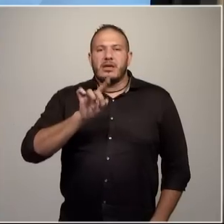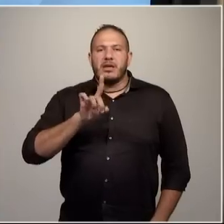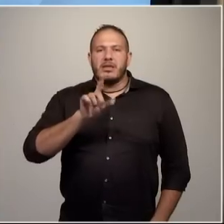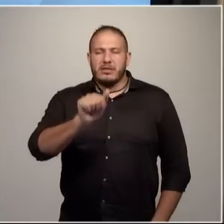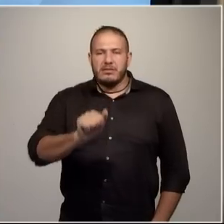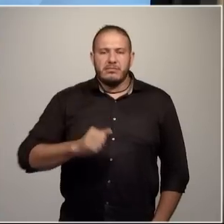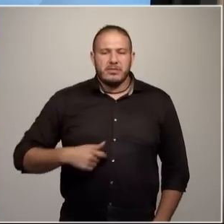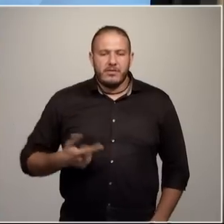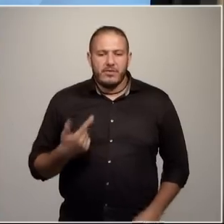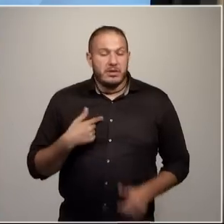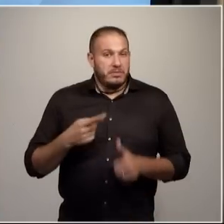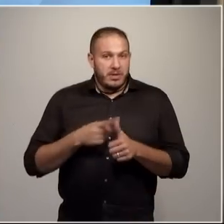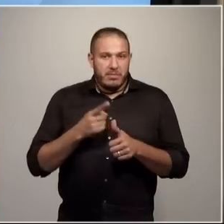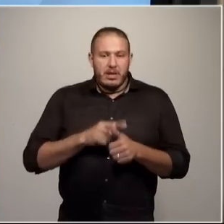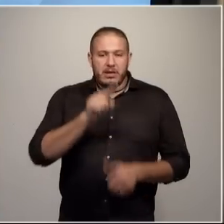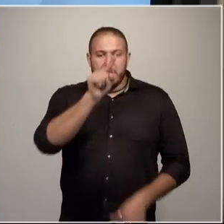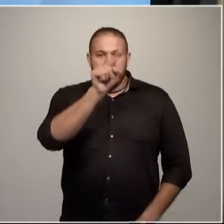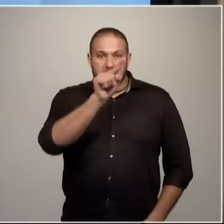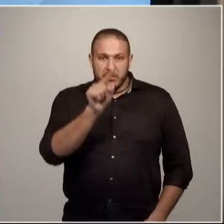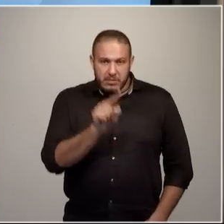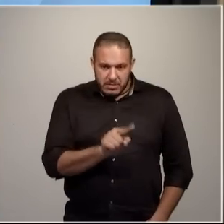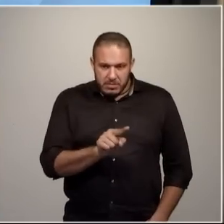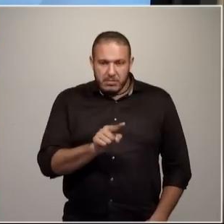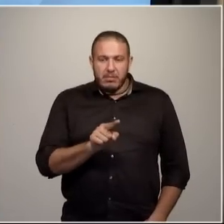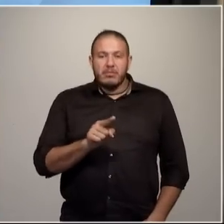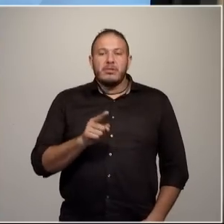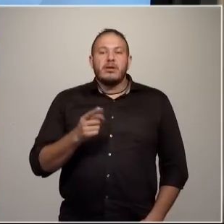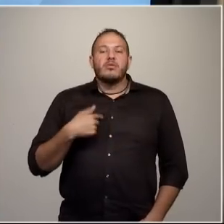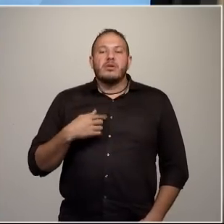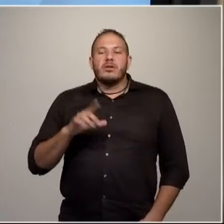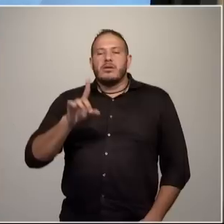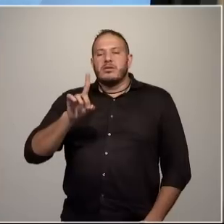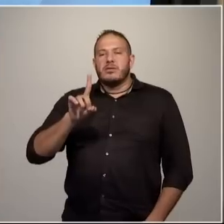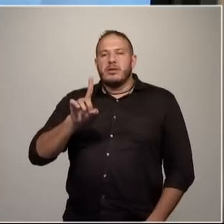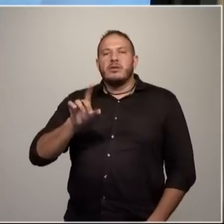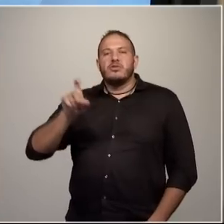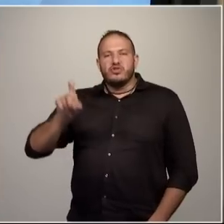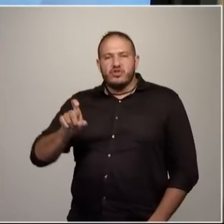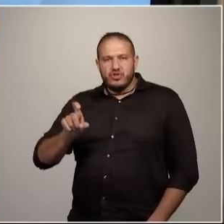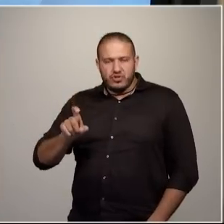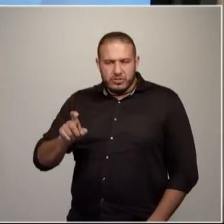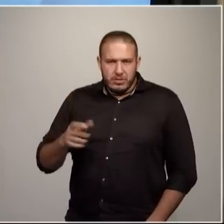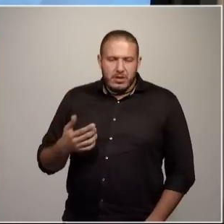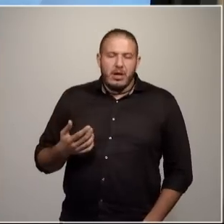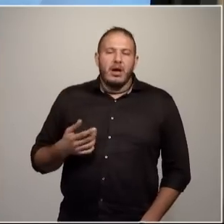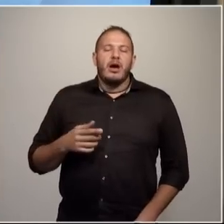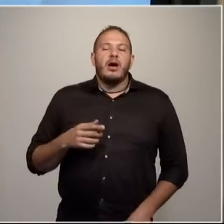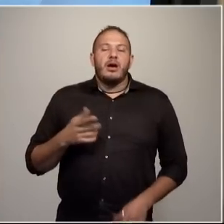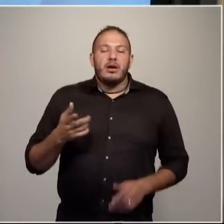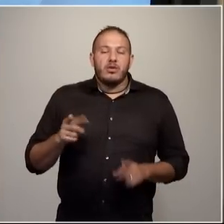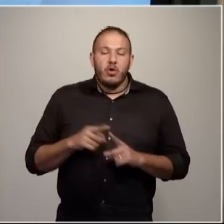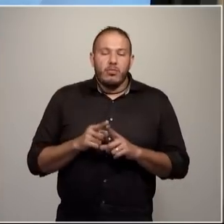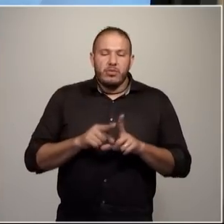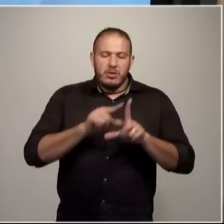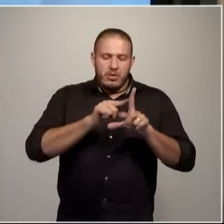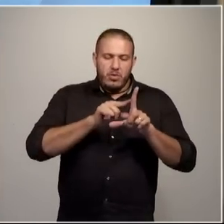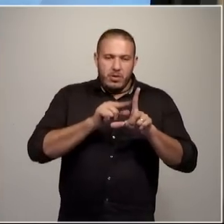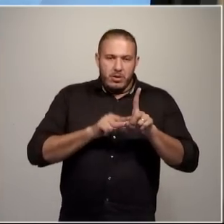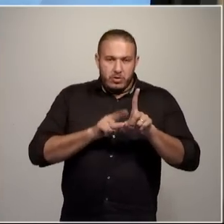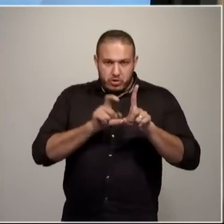Vou escrever primeiro integral dx. Variação do x. O x vai de 0